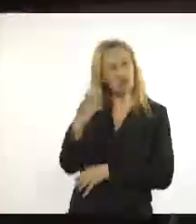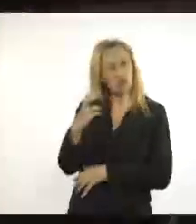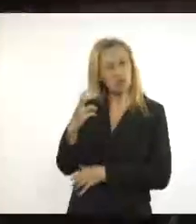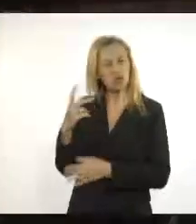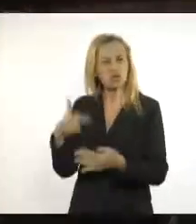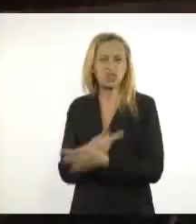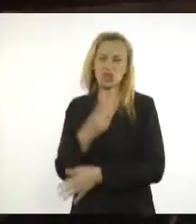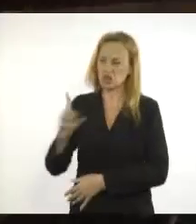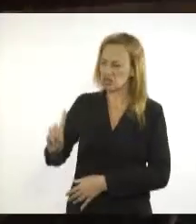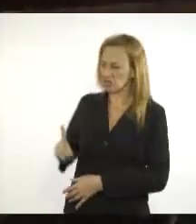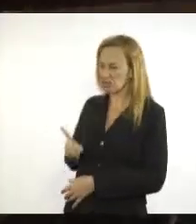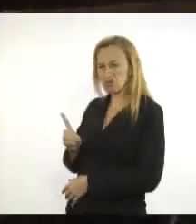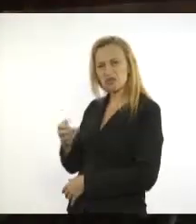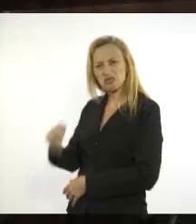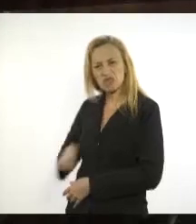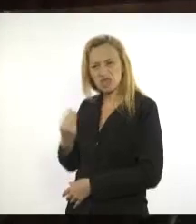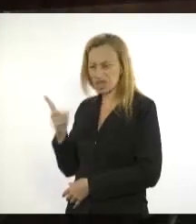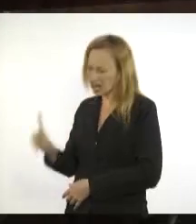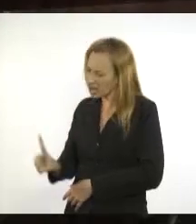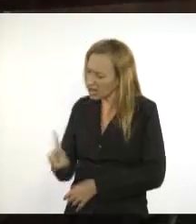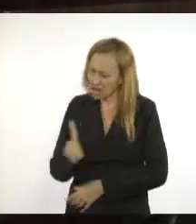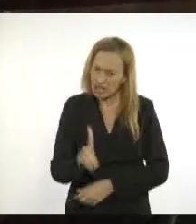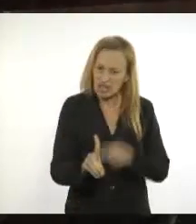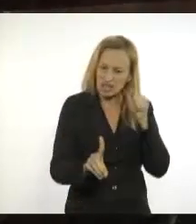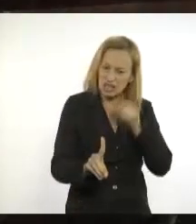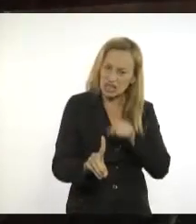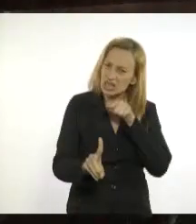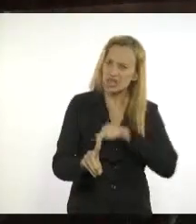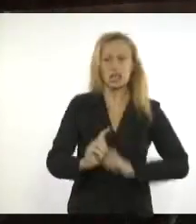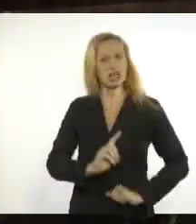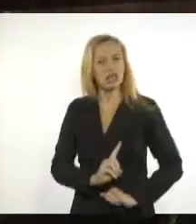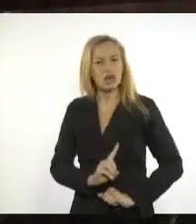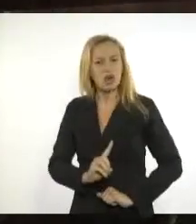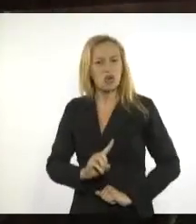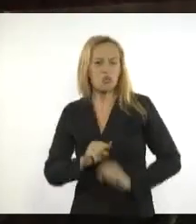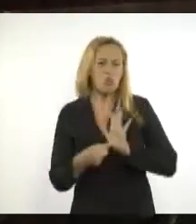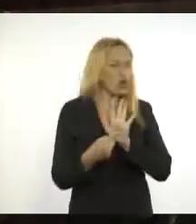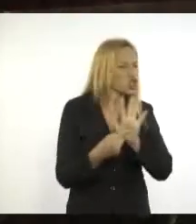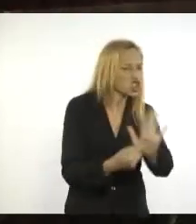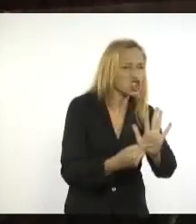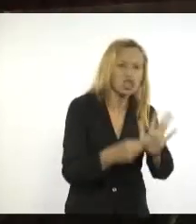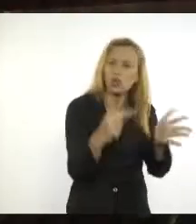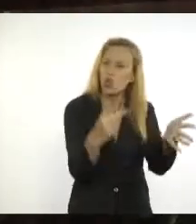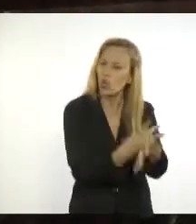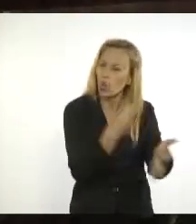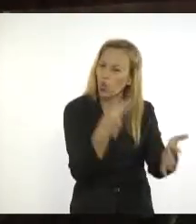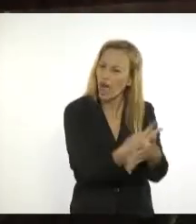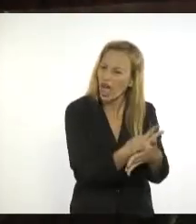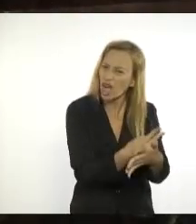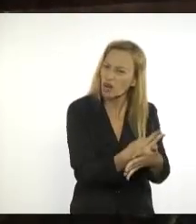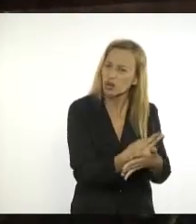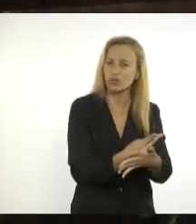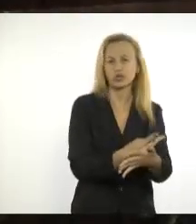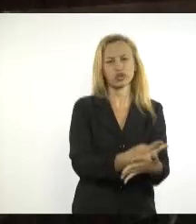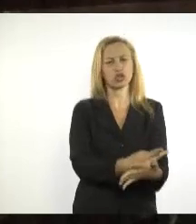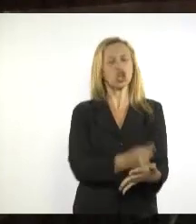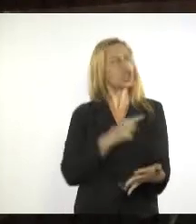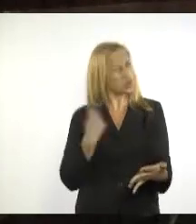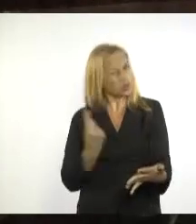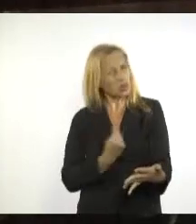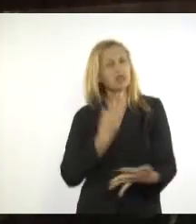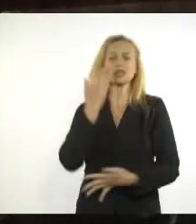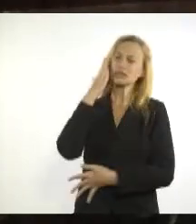aqui, inclusive apontando erros que obrigatoriamente, no nosso